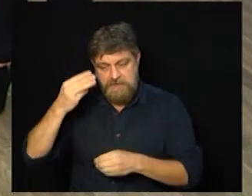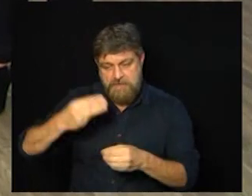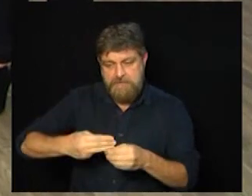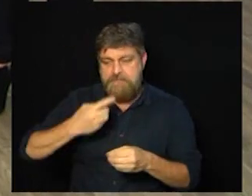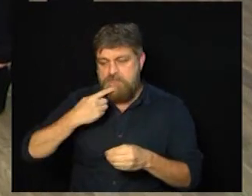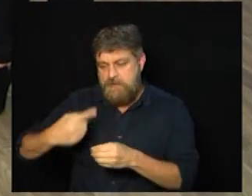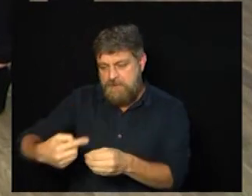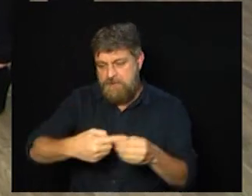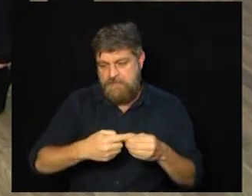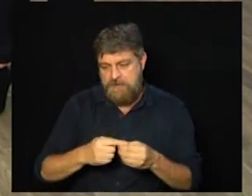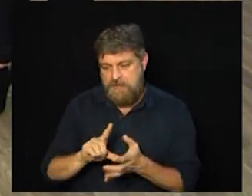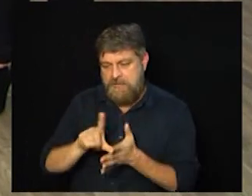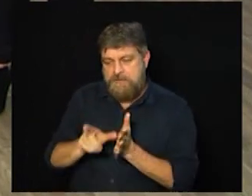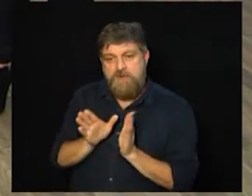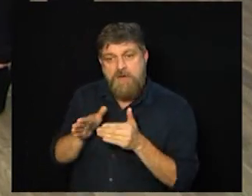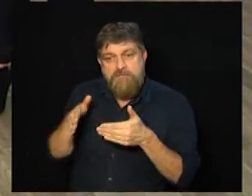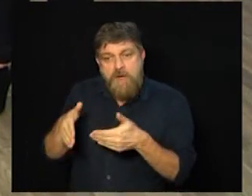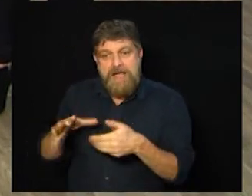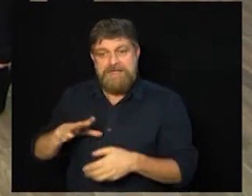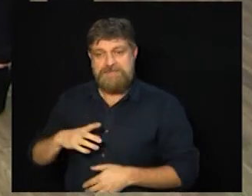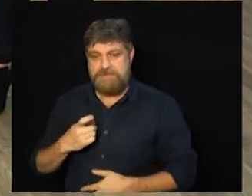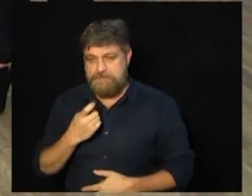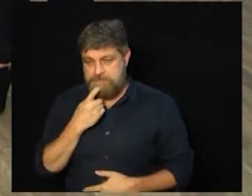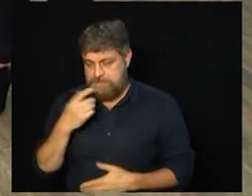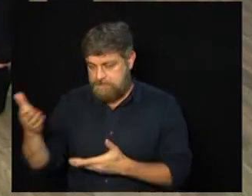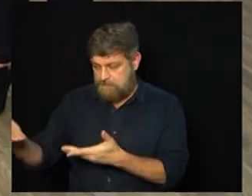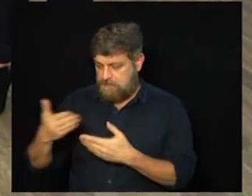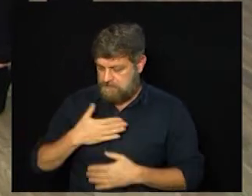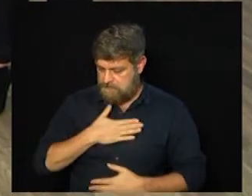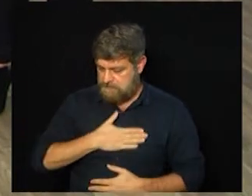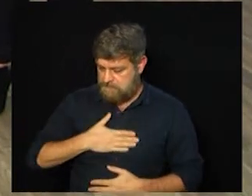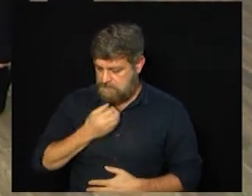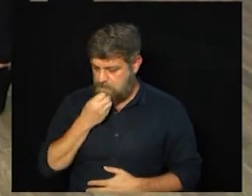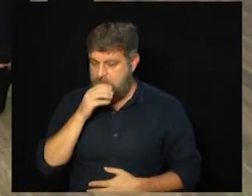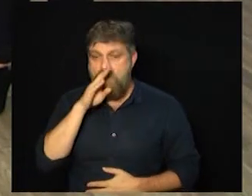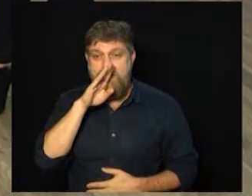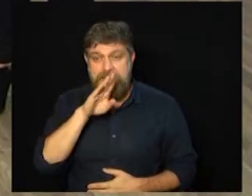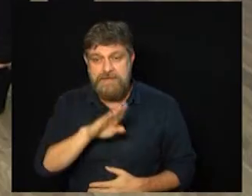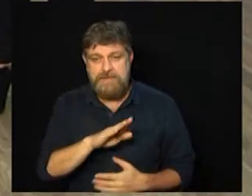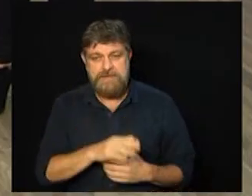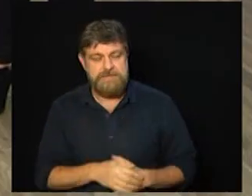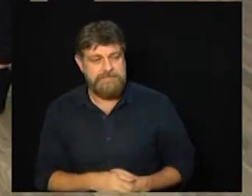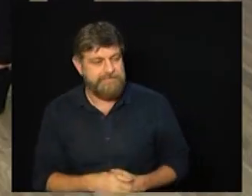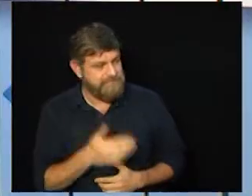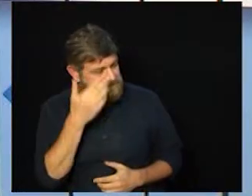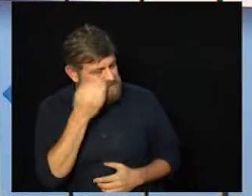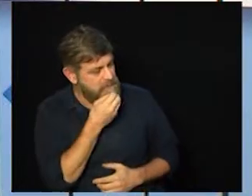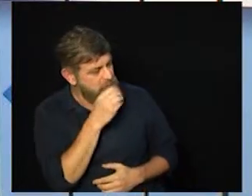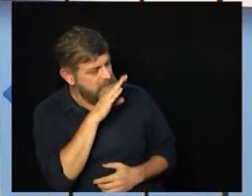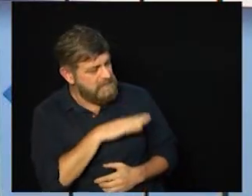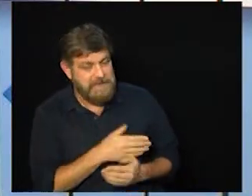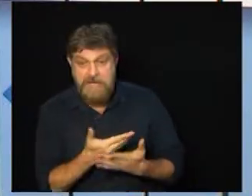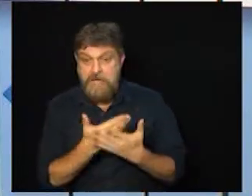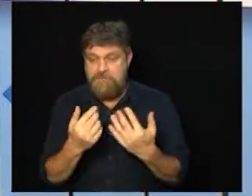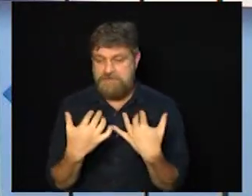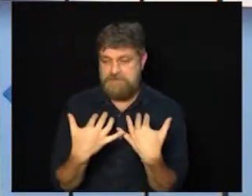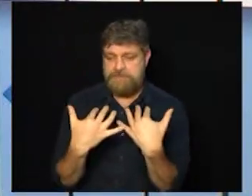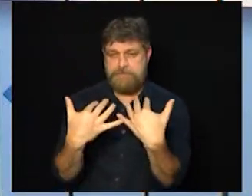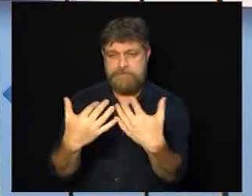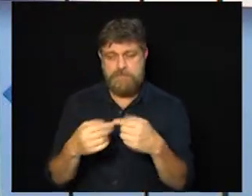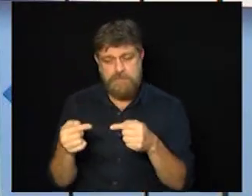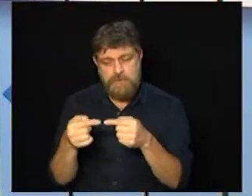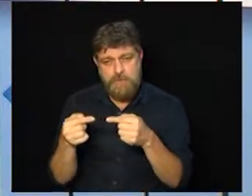região metropolitana e depois da situação de Campinas seja bem-vinda e boa tarde boa tarde Gabriel boa tarde a vocês de